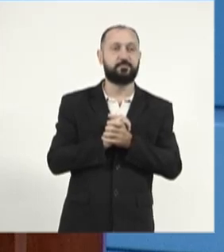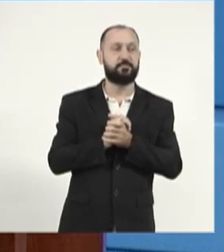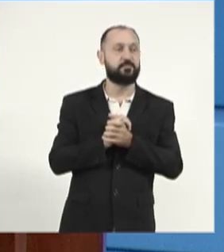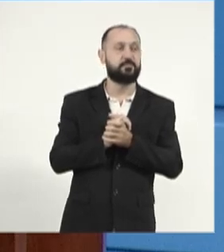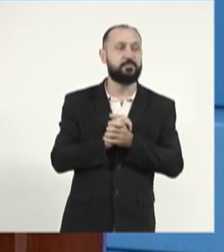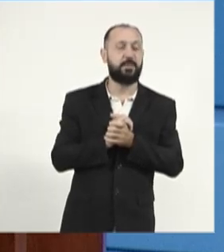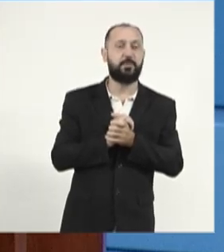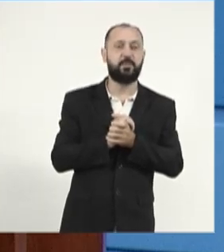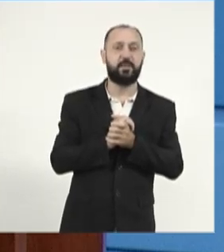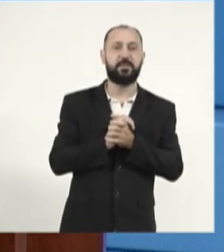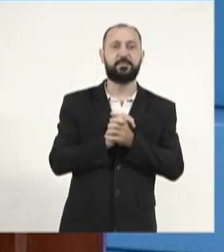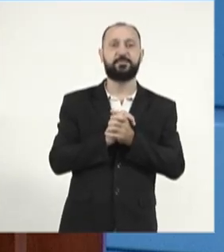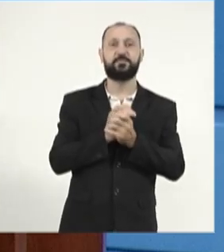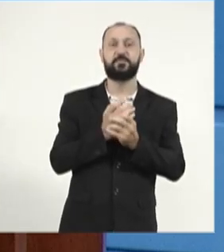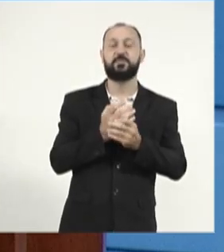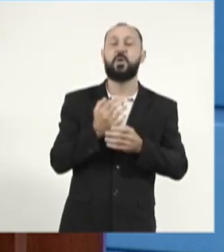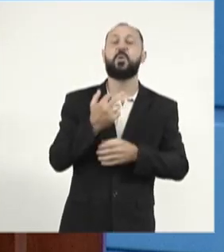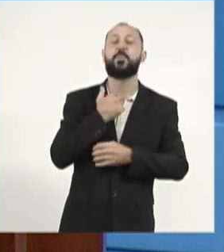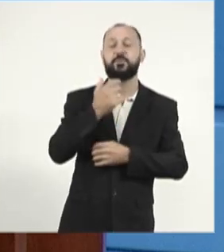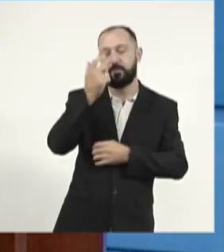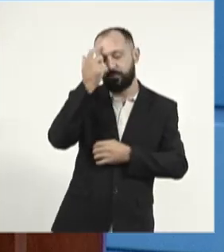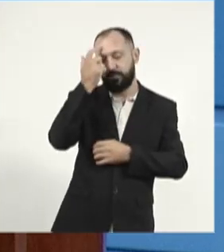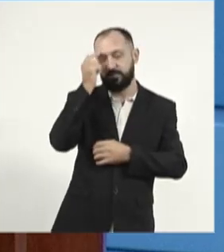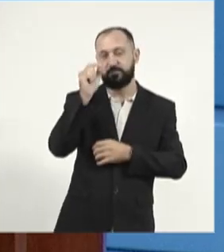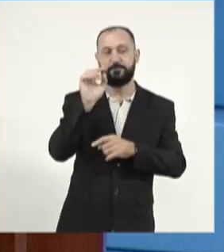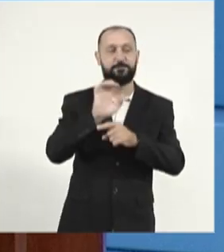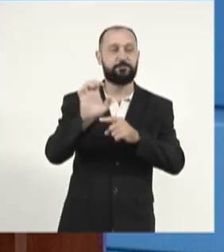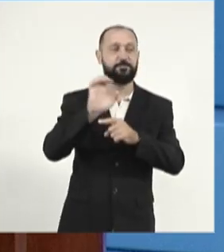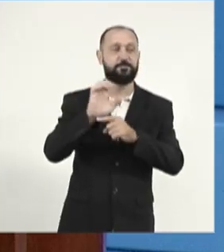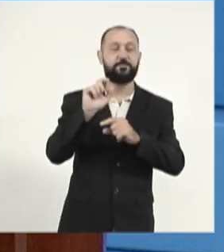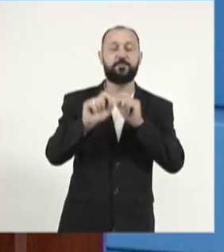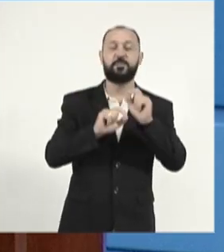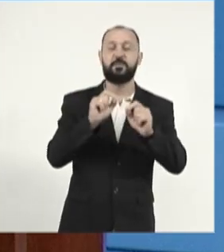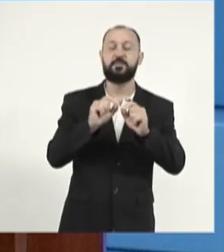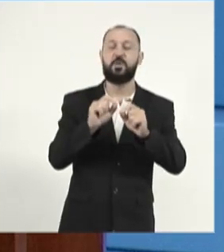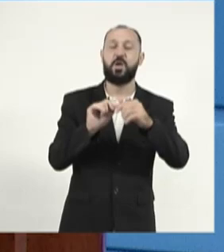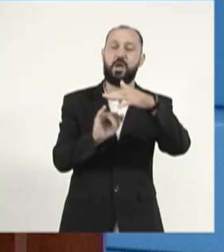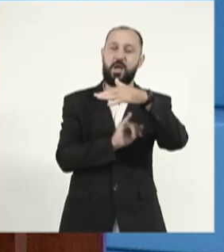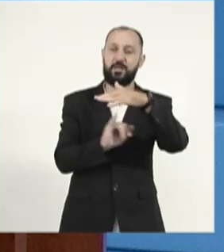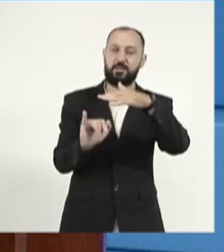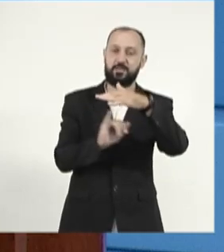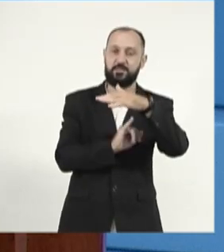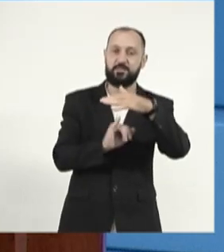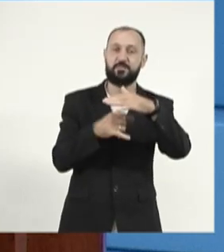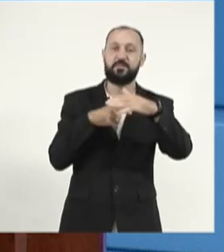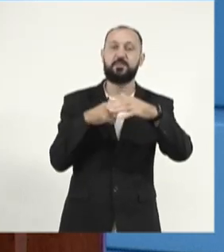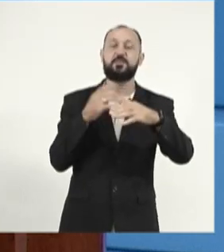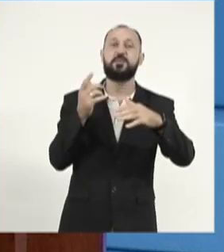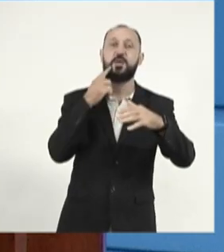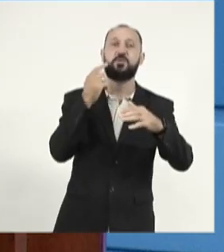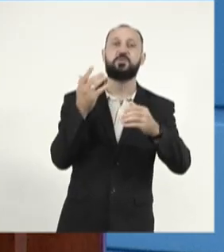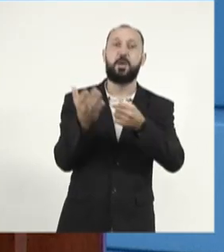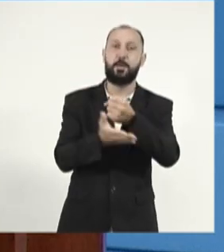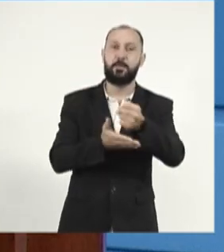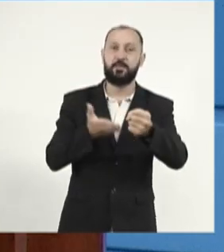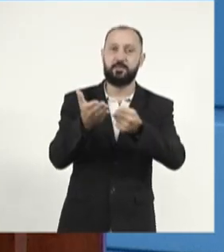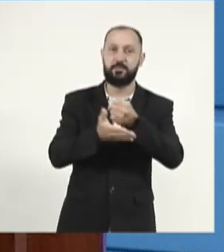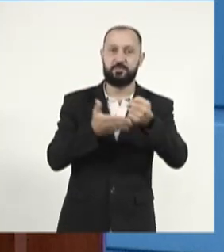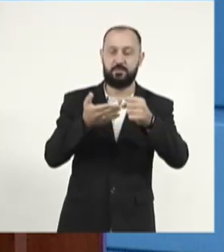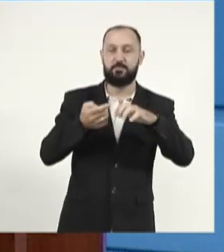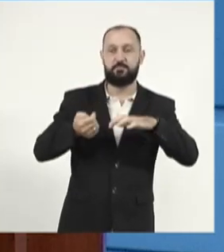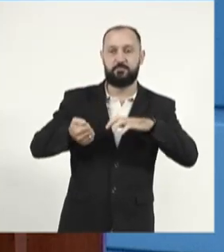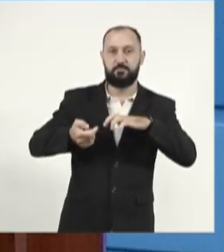A gente não pode pensar que o Estado e que as instituições estejam sendo pautadas por